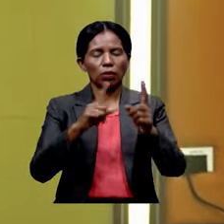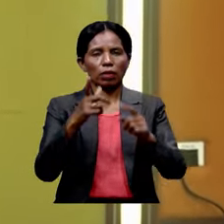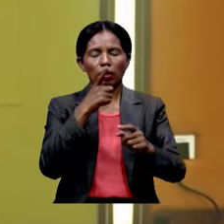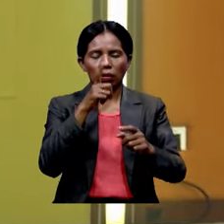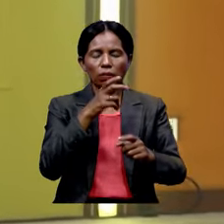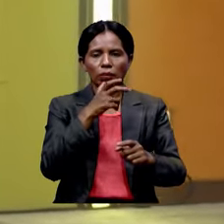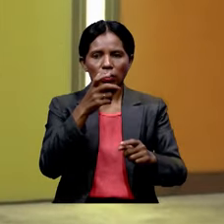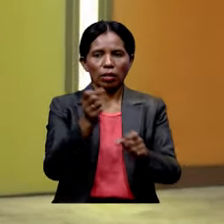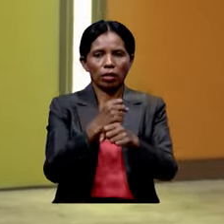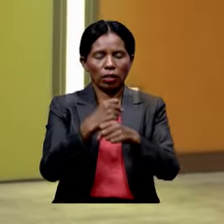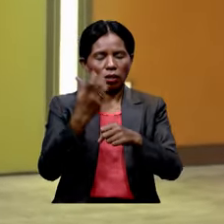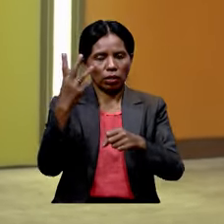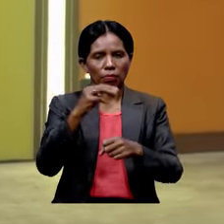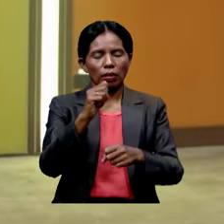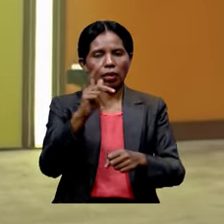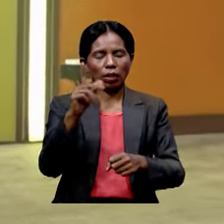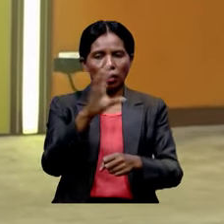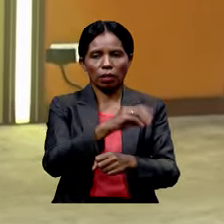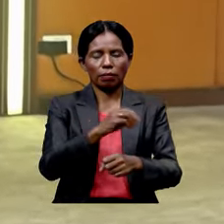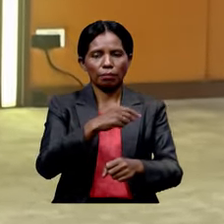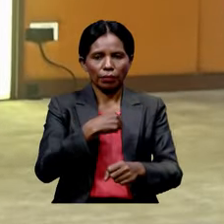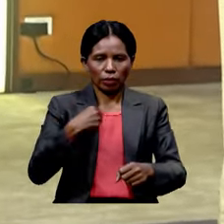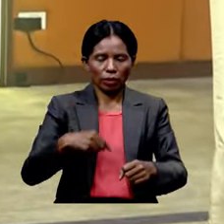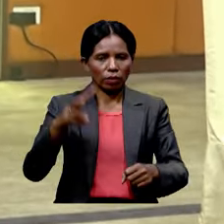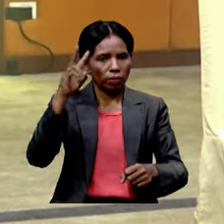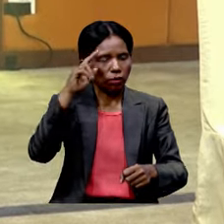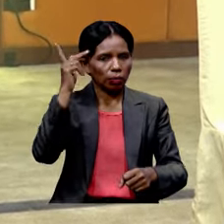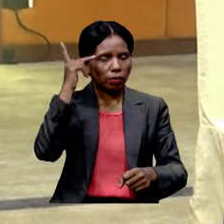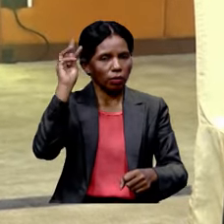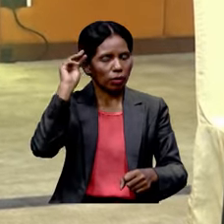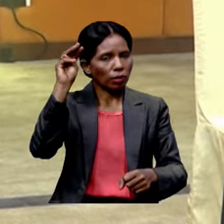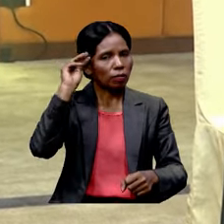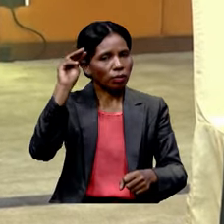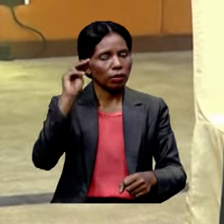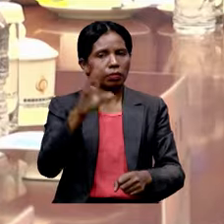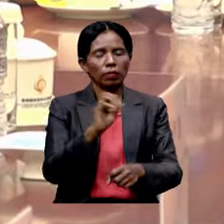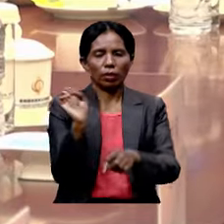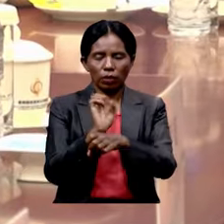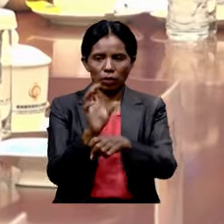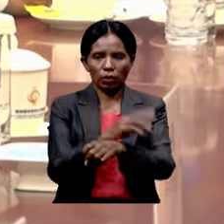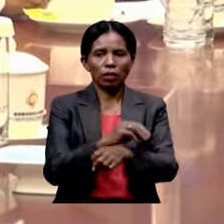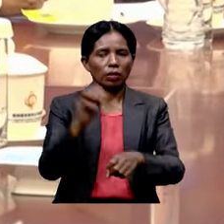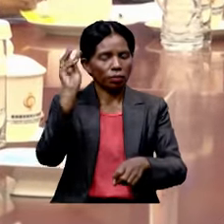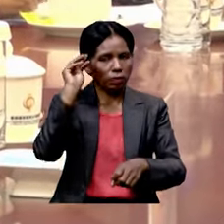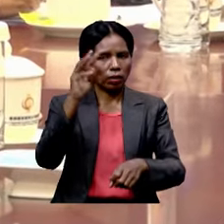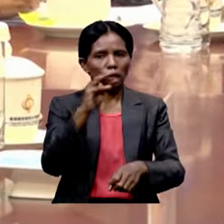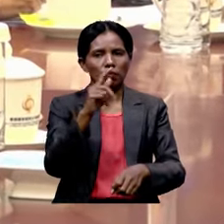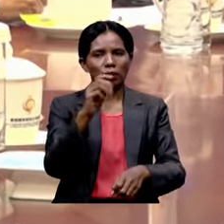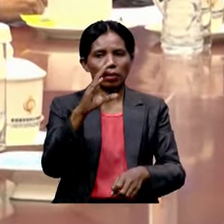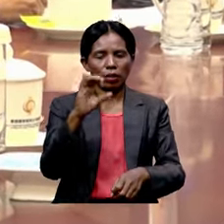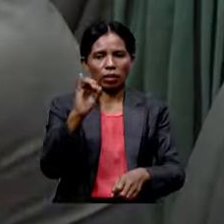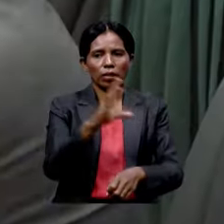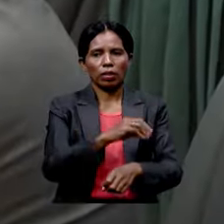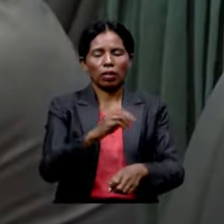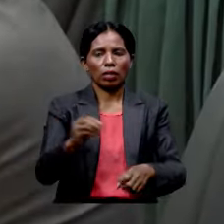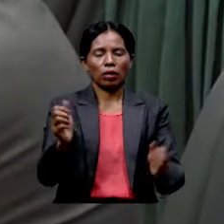nebe macrealiza e a Macau, República Popular China. Vice-Primeiro-Ministro, Ministro-Coordenador Assunto Econômico, no Ministro do Turismo no Ambiente, Francisco